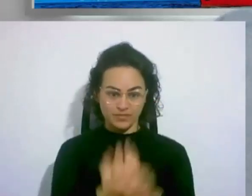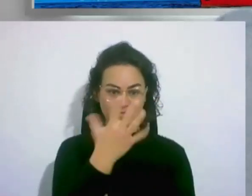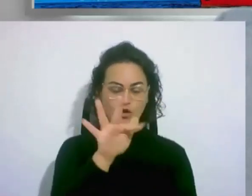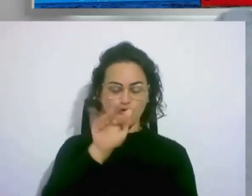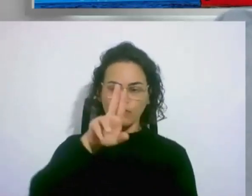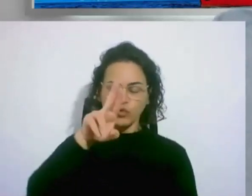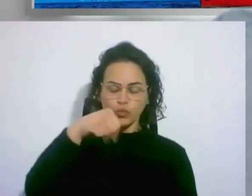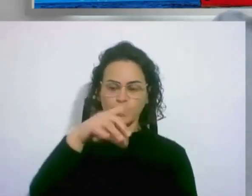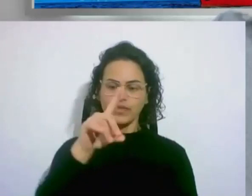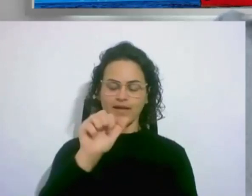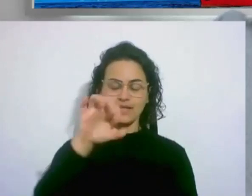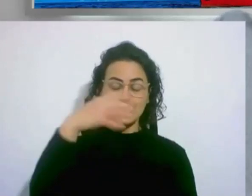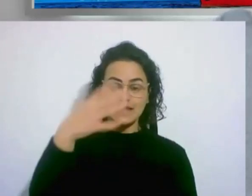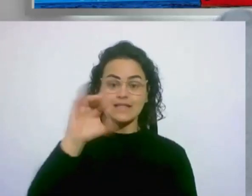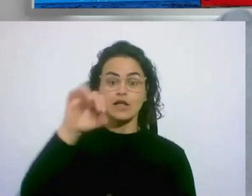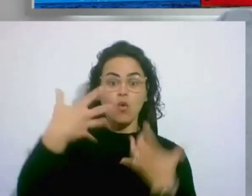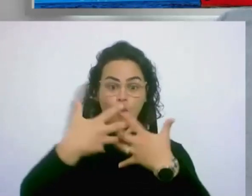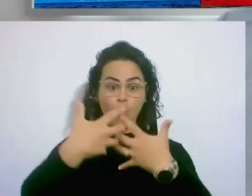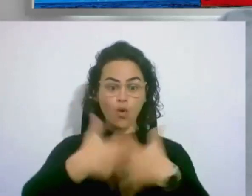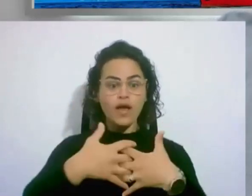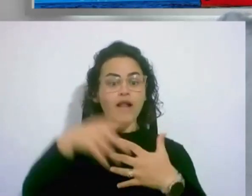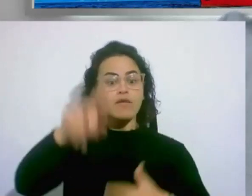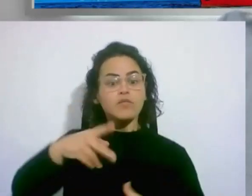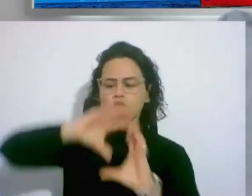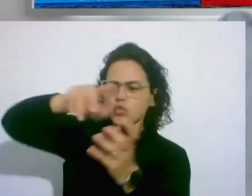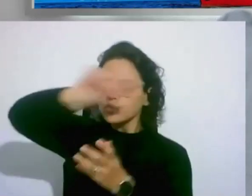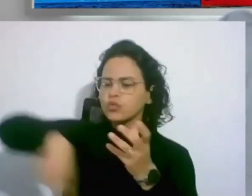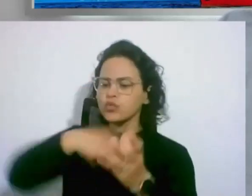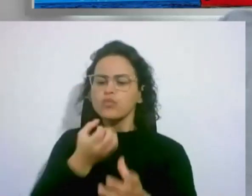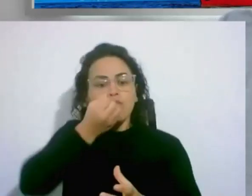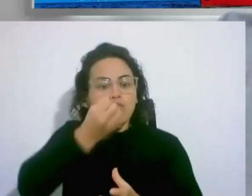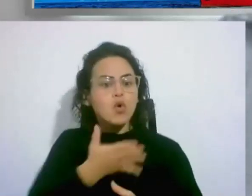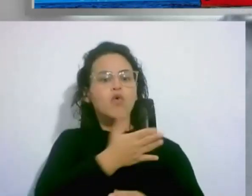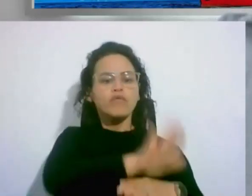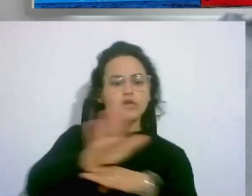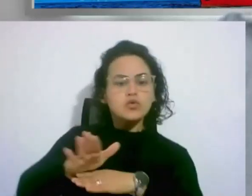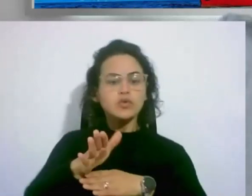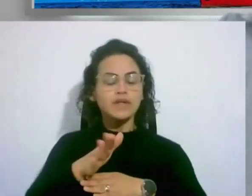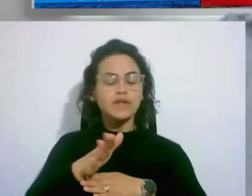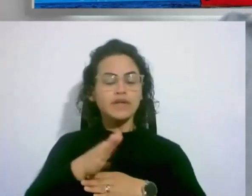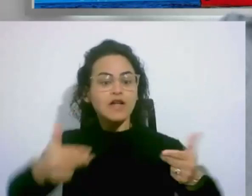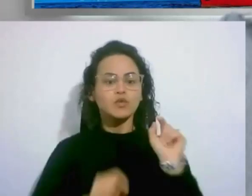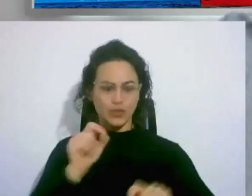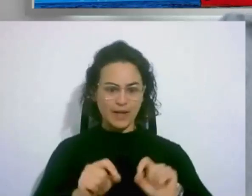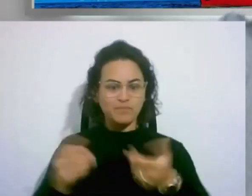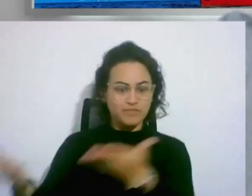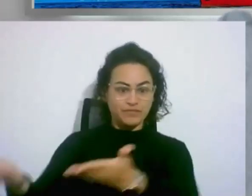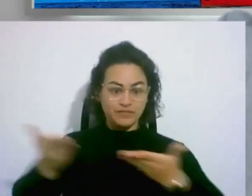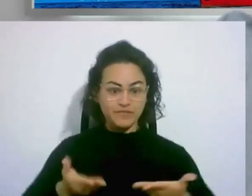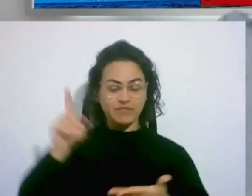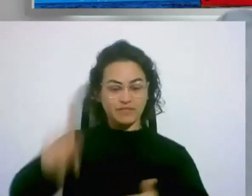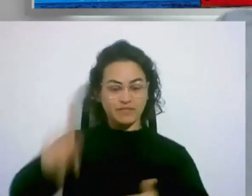boas obras no mundo, o presidente da Comissão de Serviços Internacionais, governador